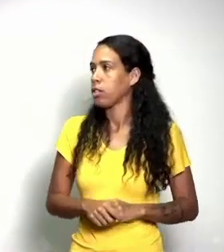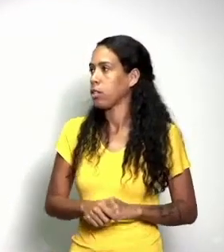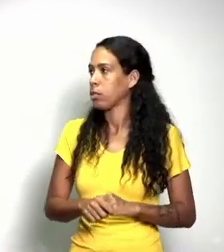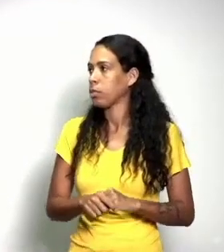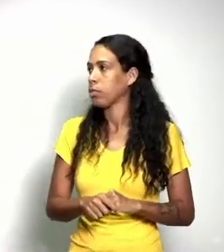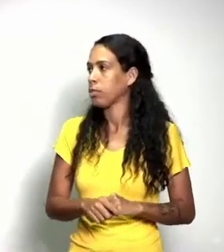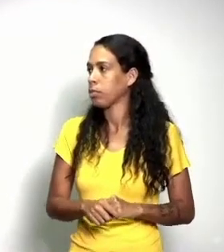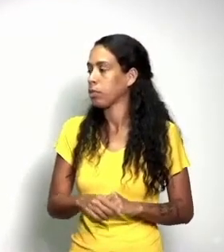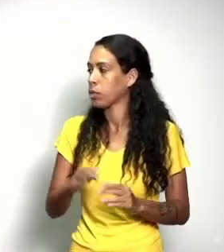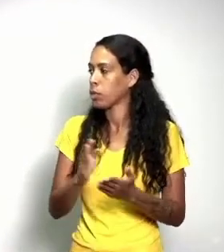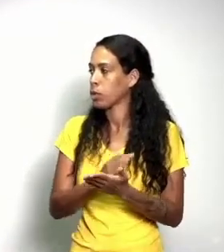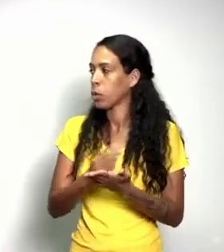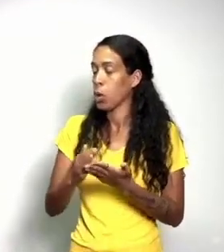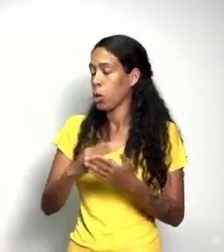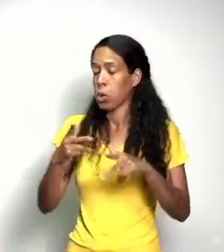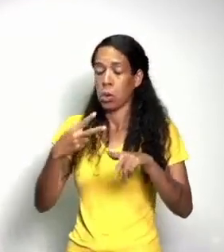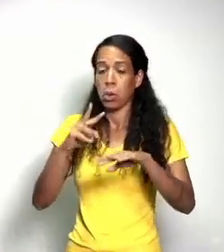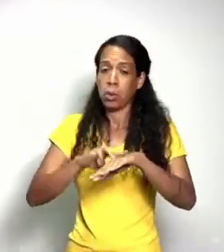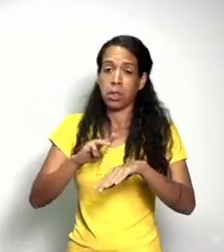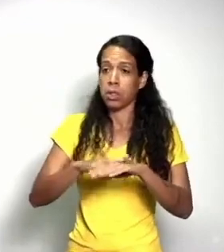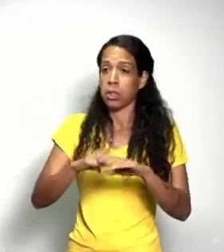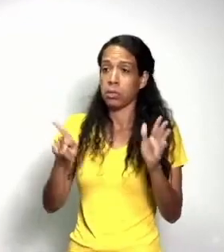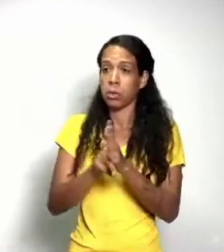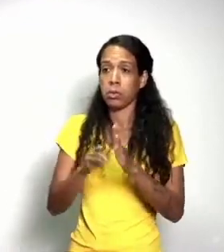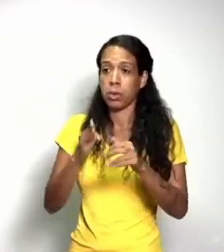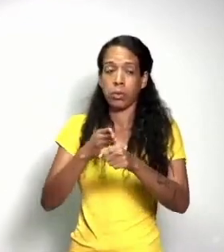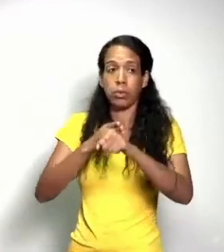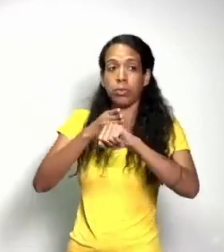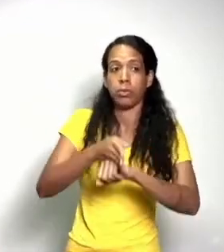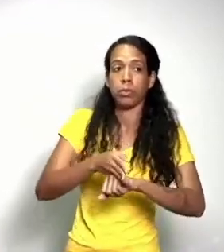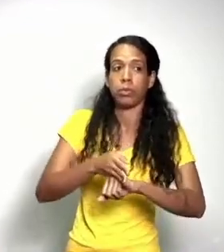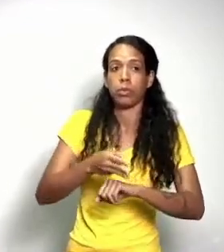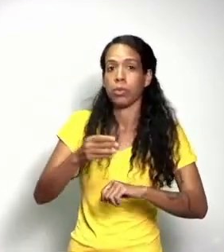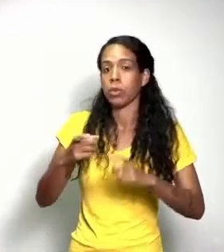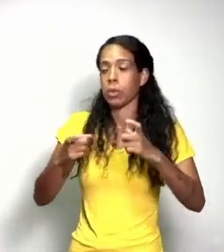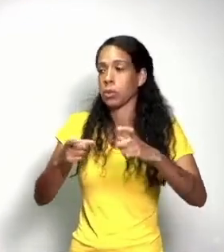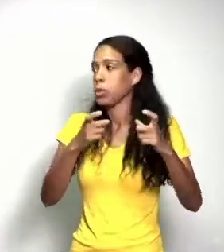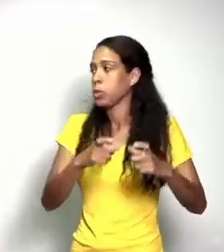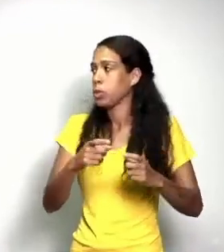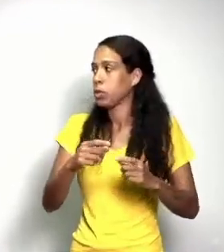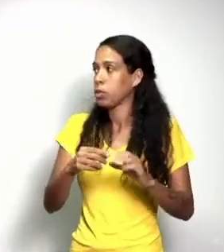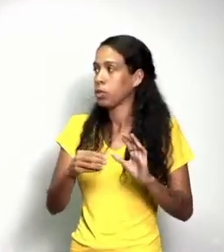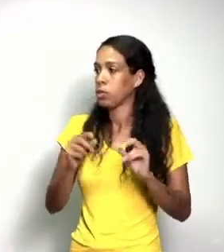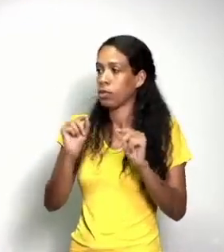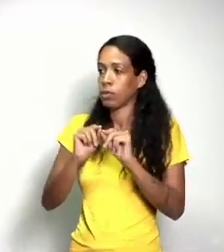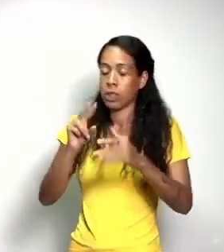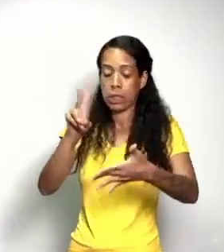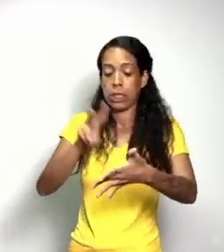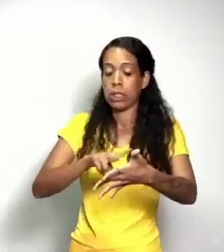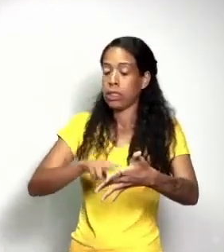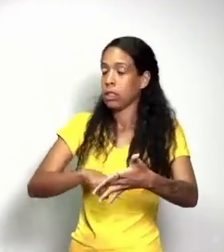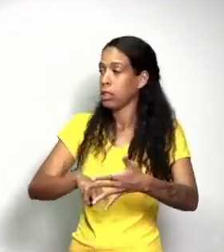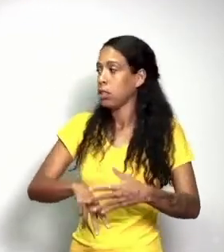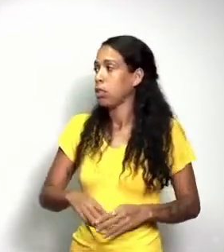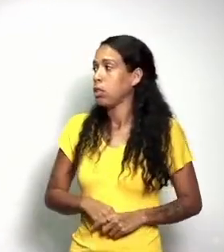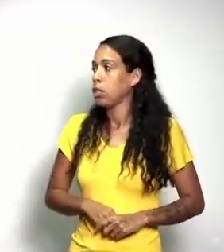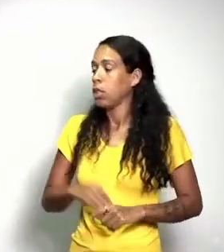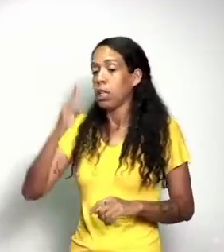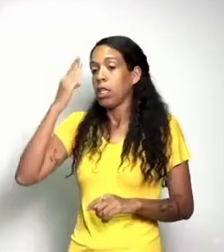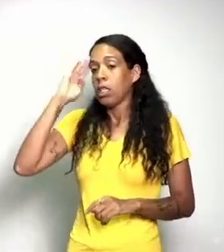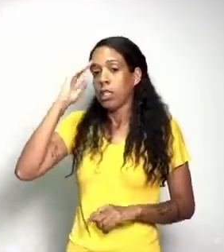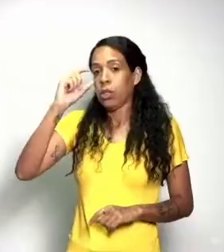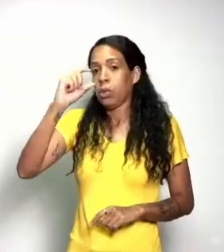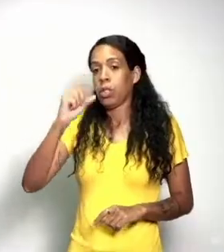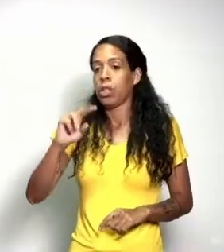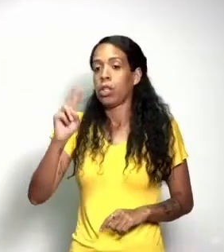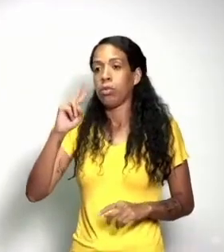tanto o material do cartão quanto a própria entrada, né? Porque onde a gente passa o cartão é justamente onde faz a leitura dele, para entender que é um cartão